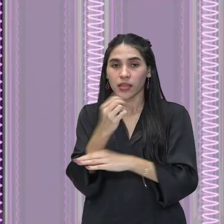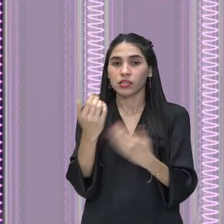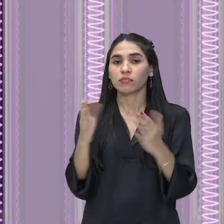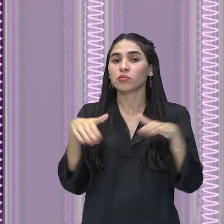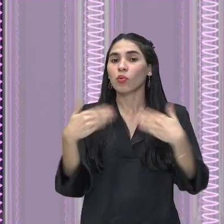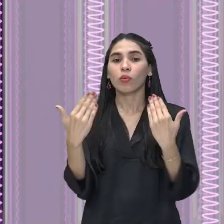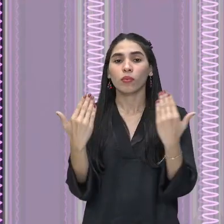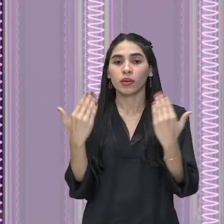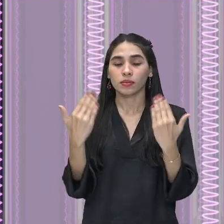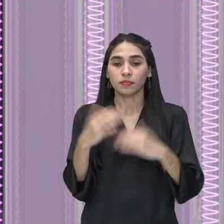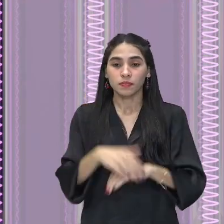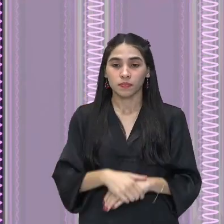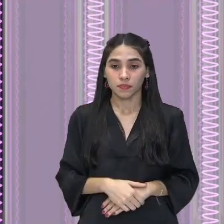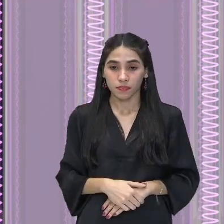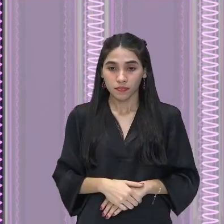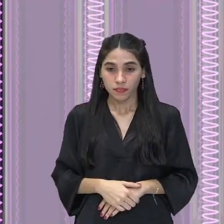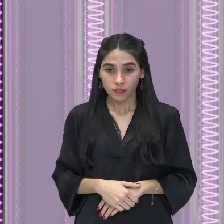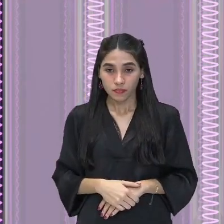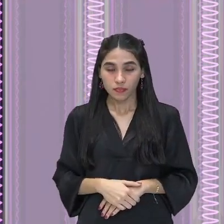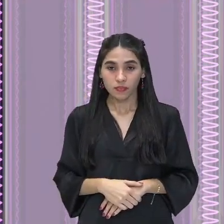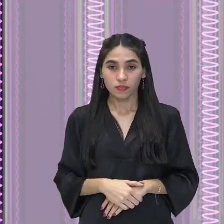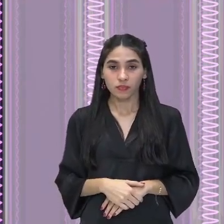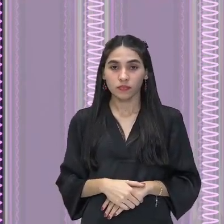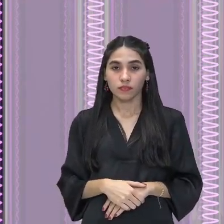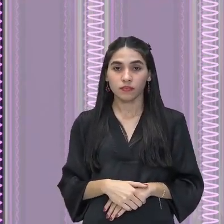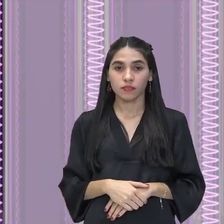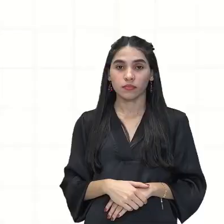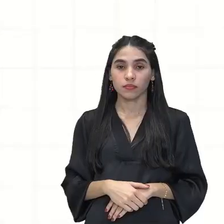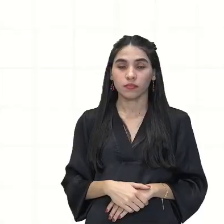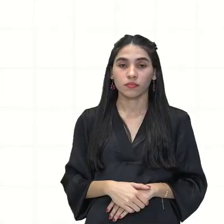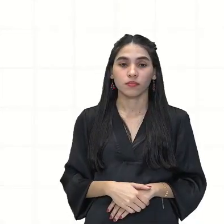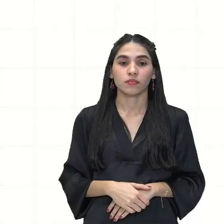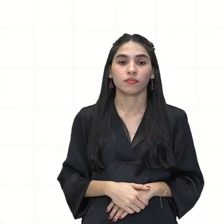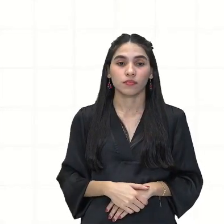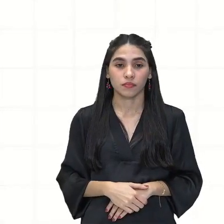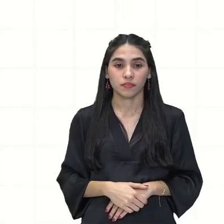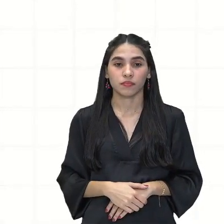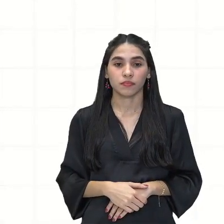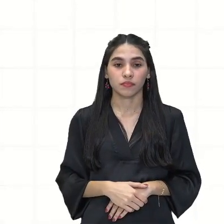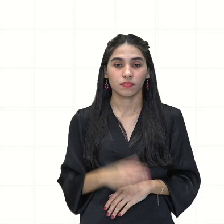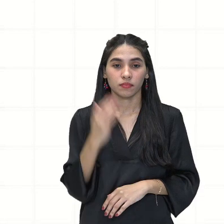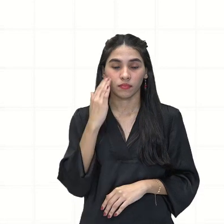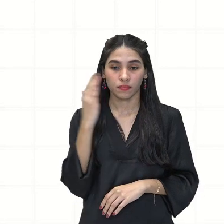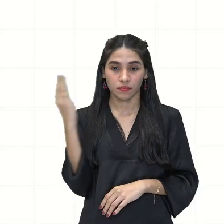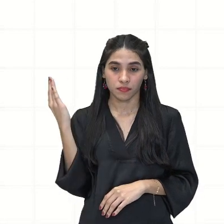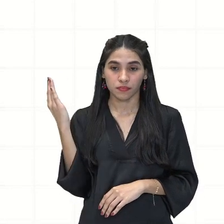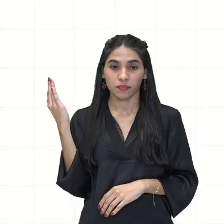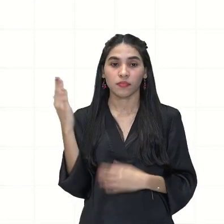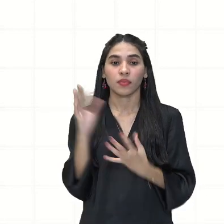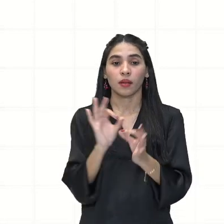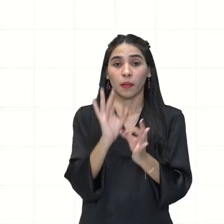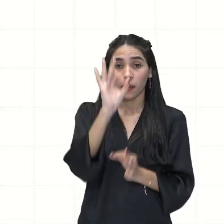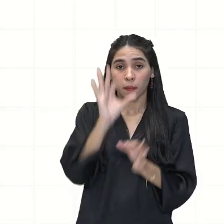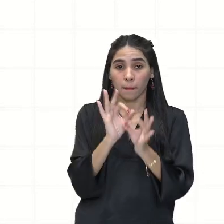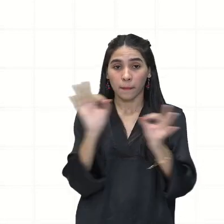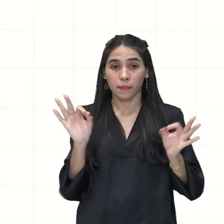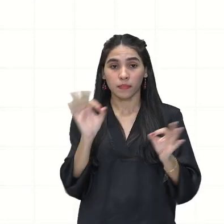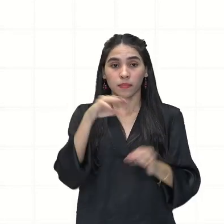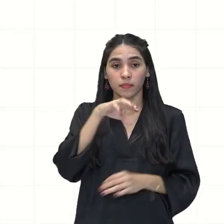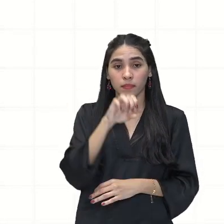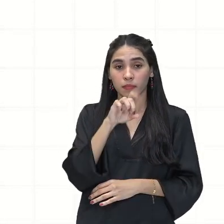dados. Então, me segue para sabermos mais. Olha só o que nós temos aí. Medidas de